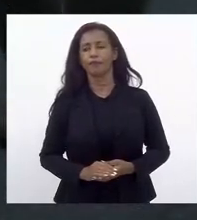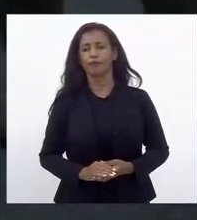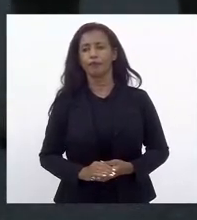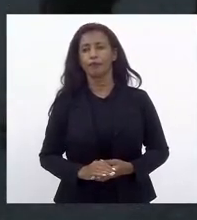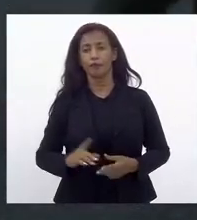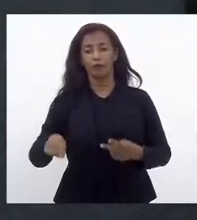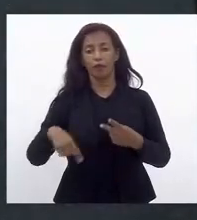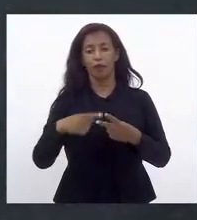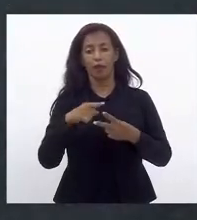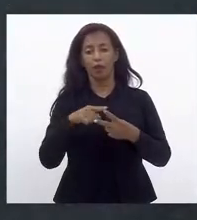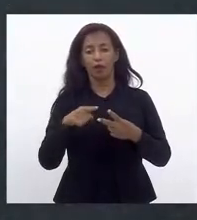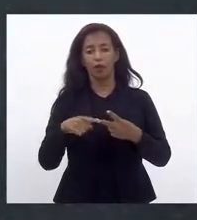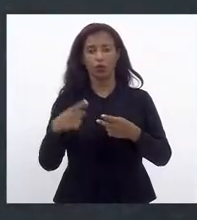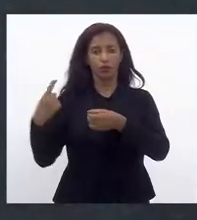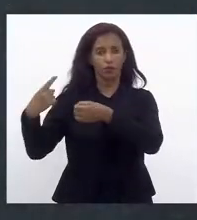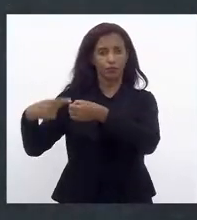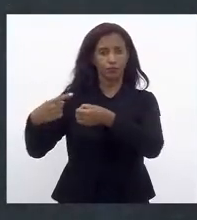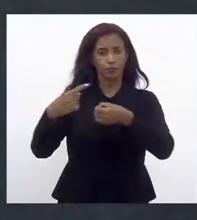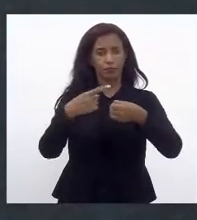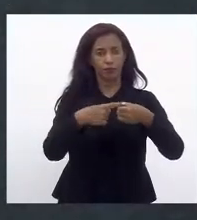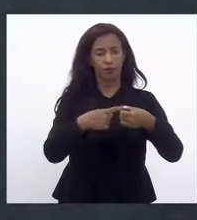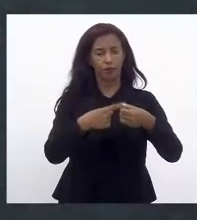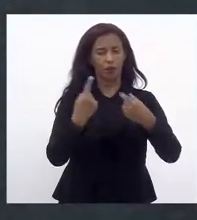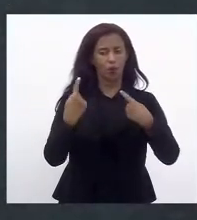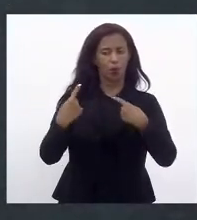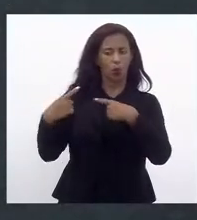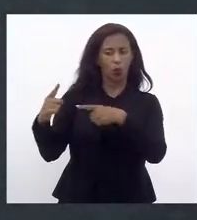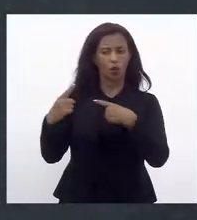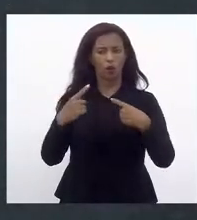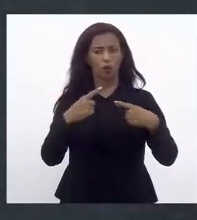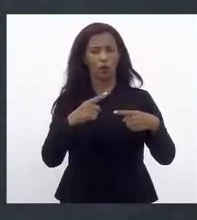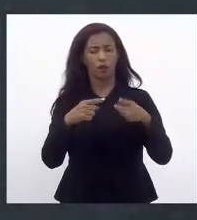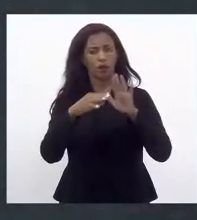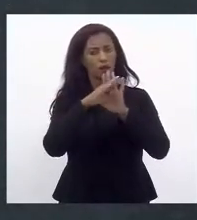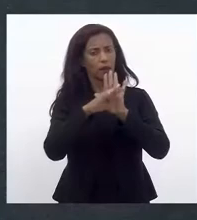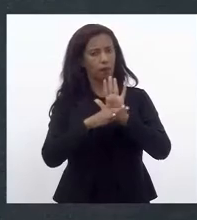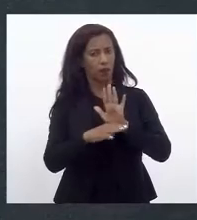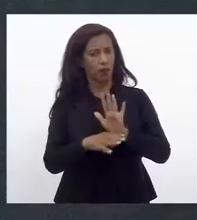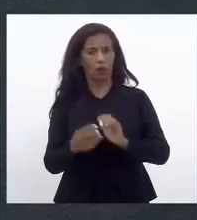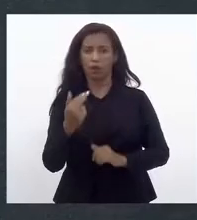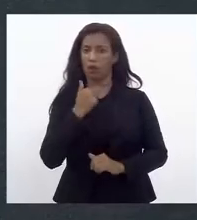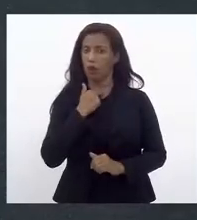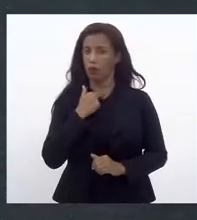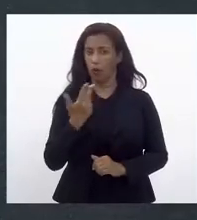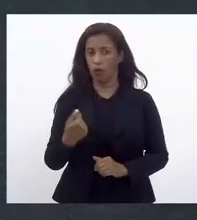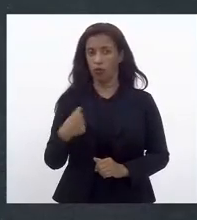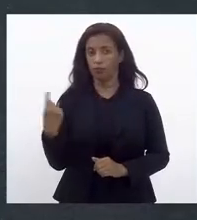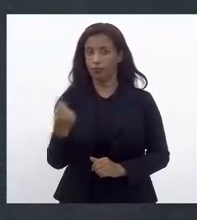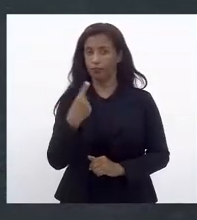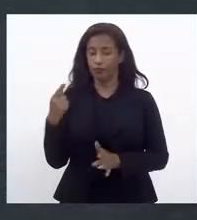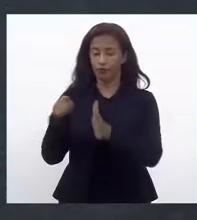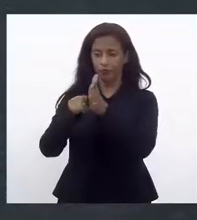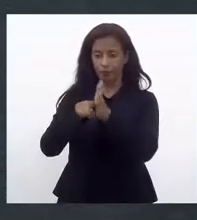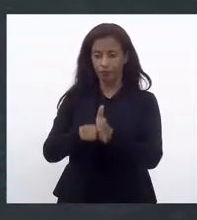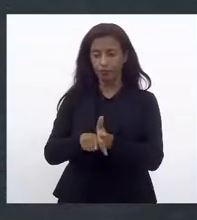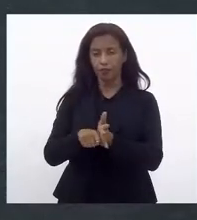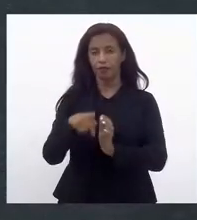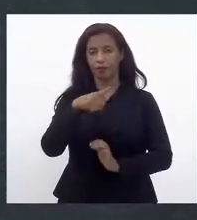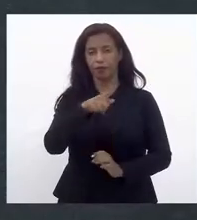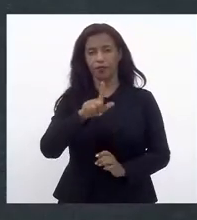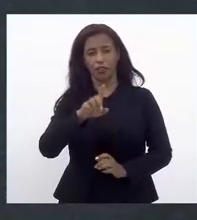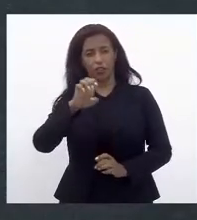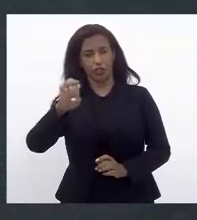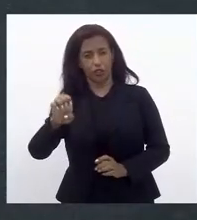dois municípios fizeram leis contraditando a lei, o que pela ordem jurídica não pode ser. Nós consultamos a PGE, a Procuradoria-Geral